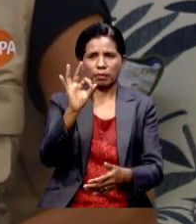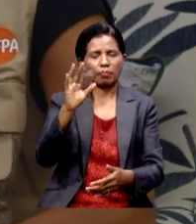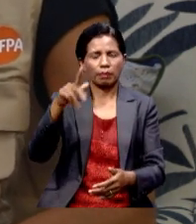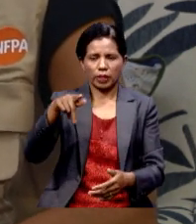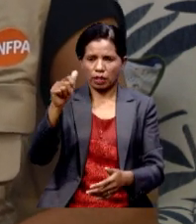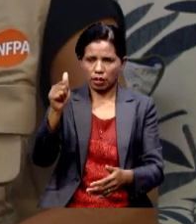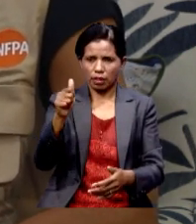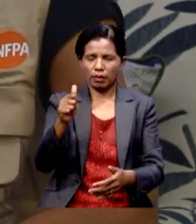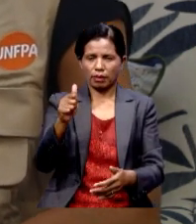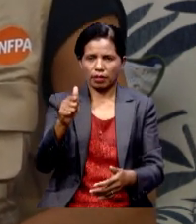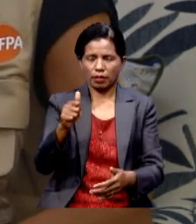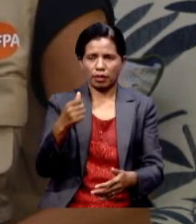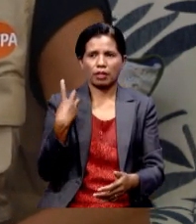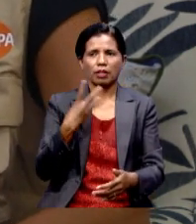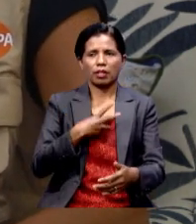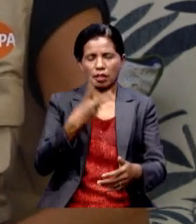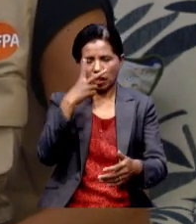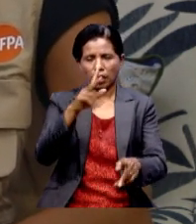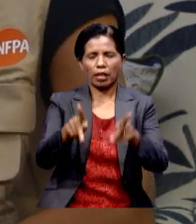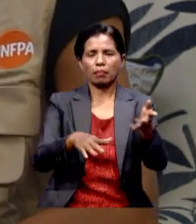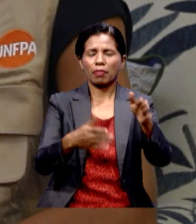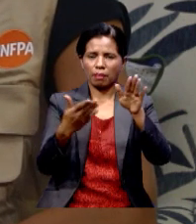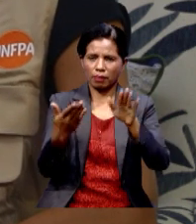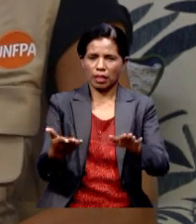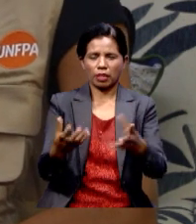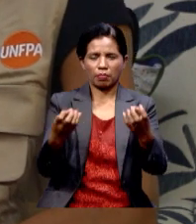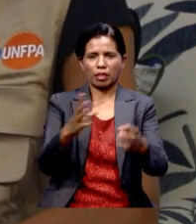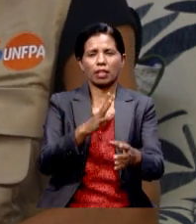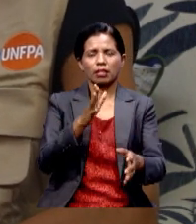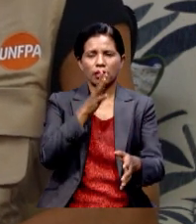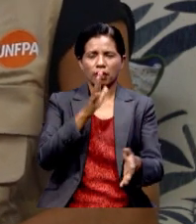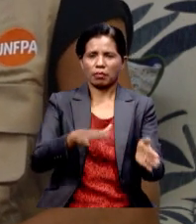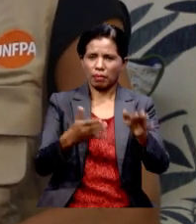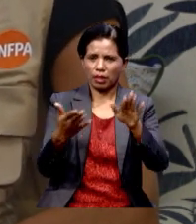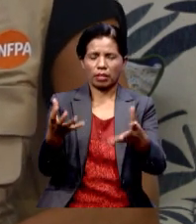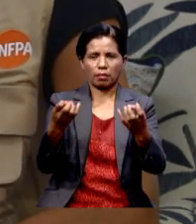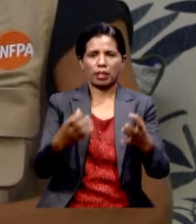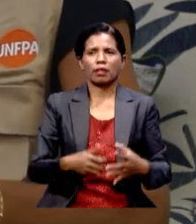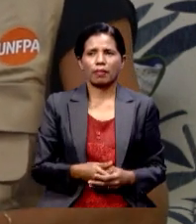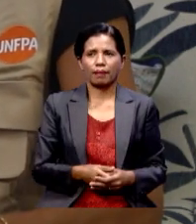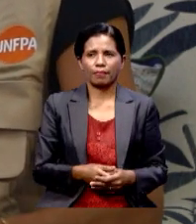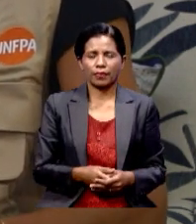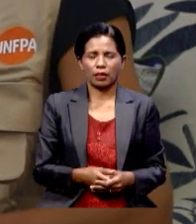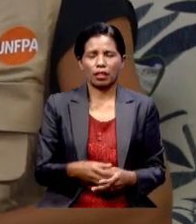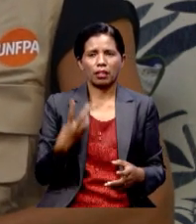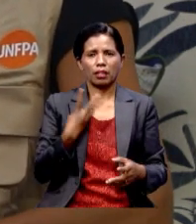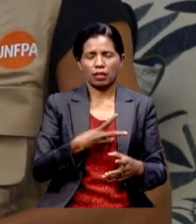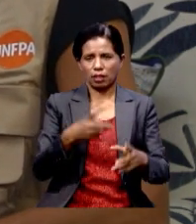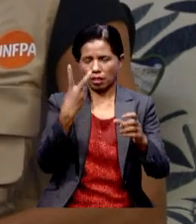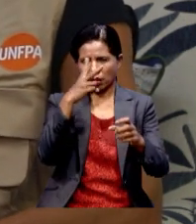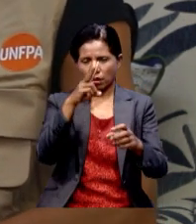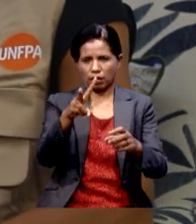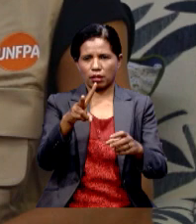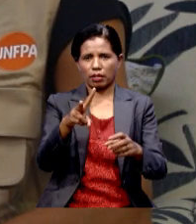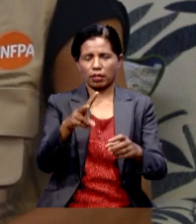que sim. A taxa de mortalidade materna e neonatal desceu, ainda que tínhamos